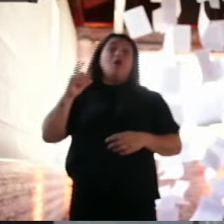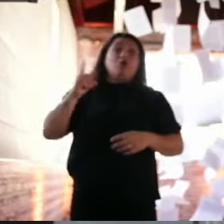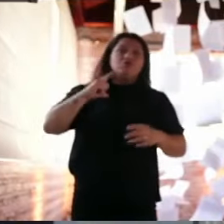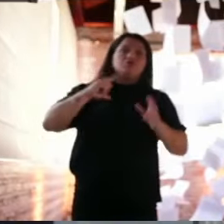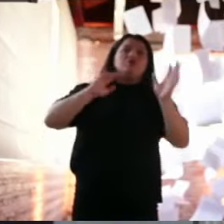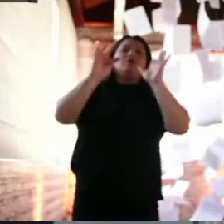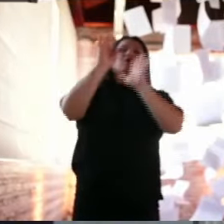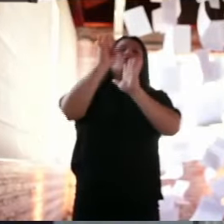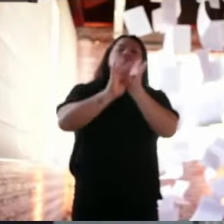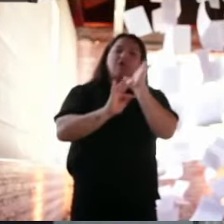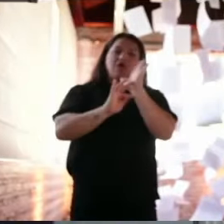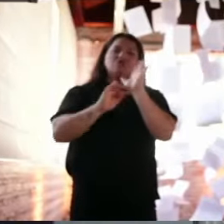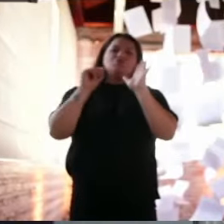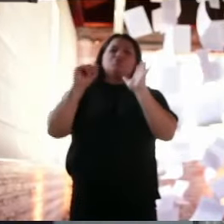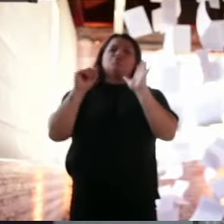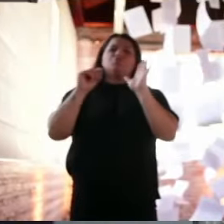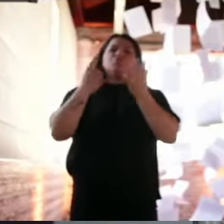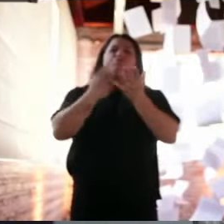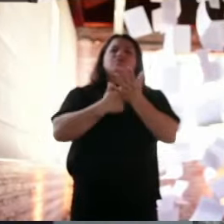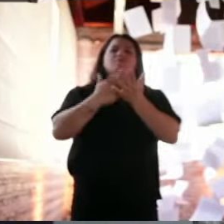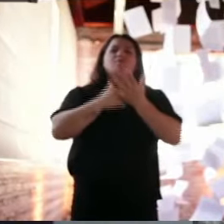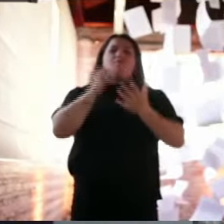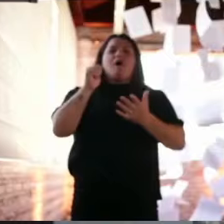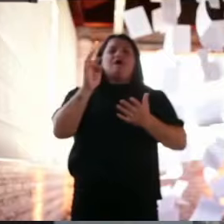tem um livro do ato que chama